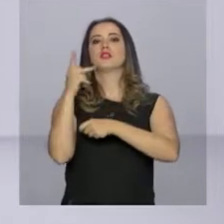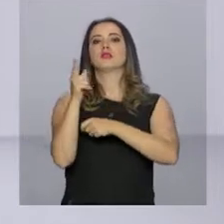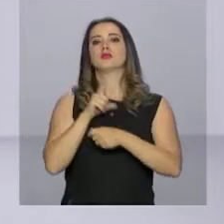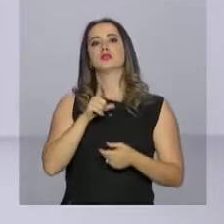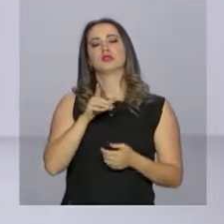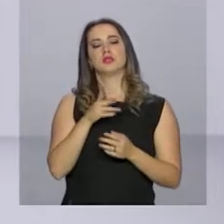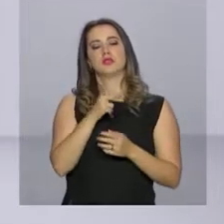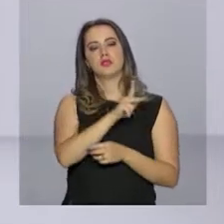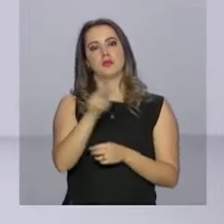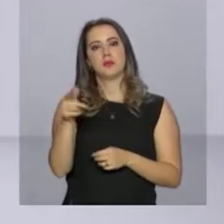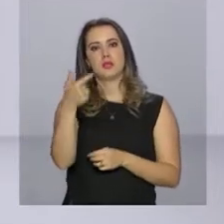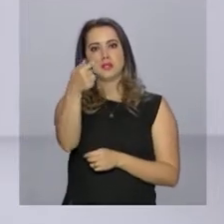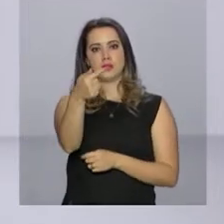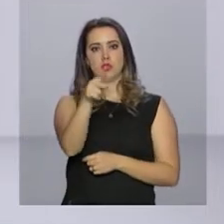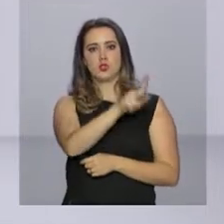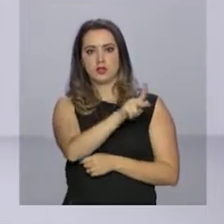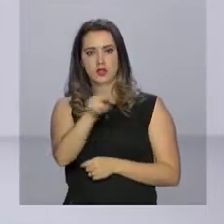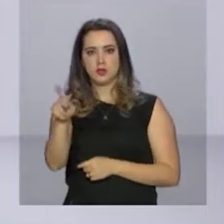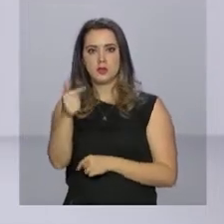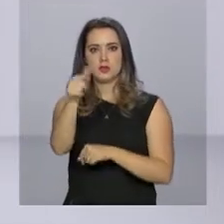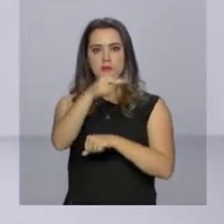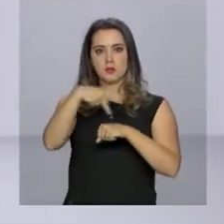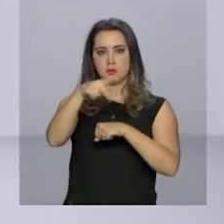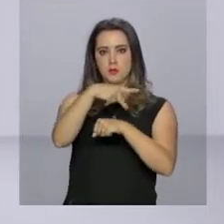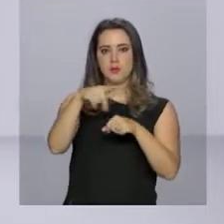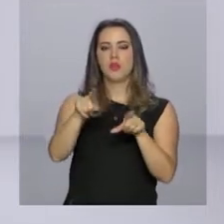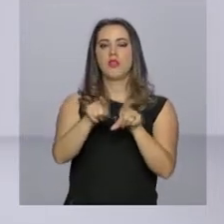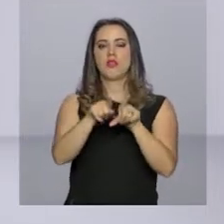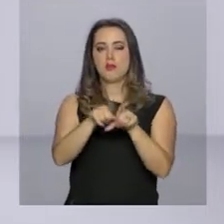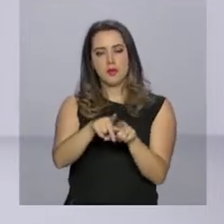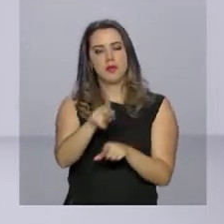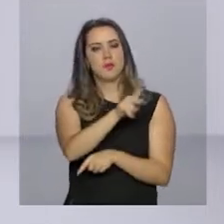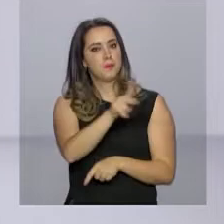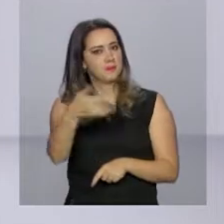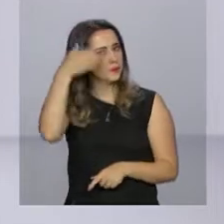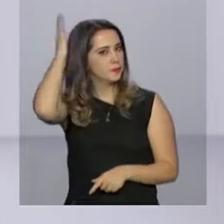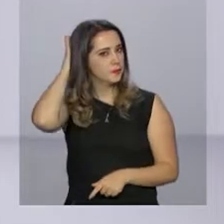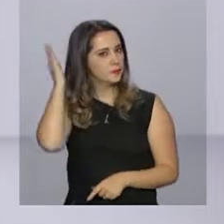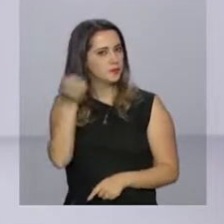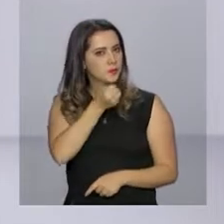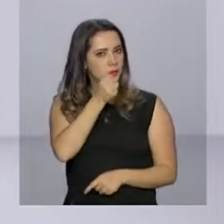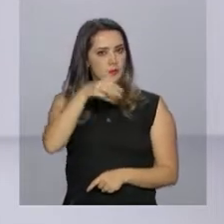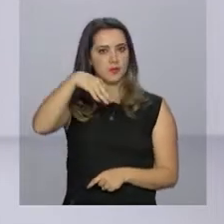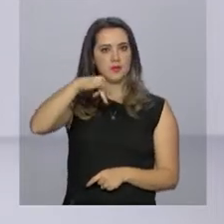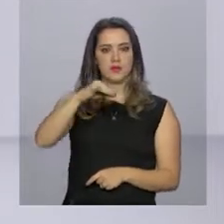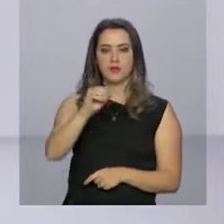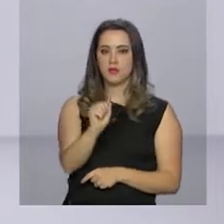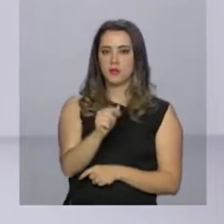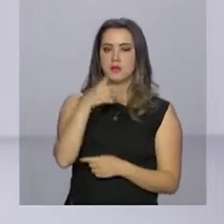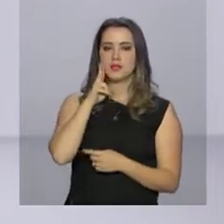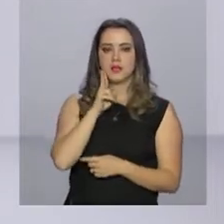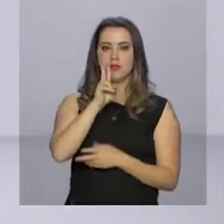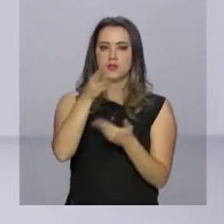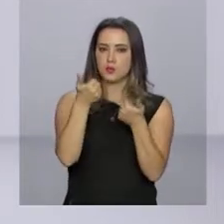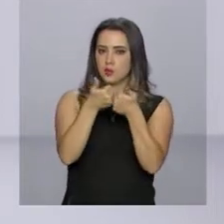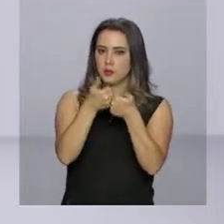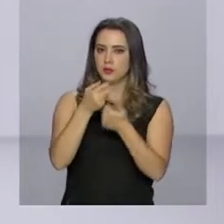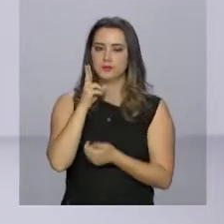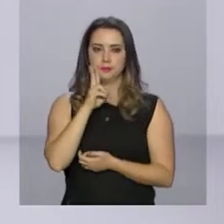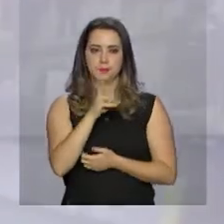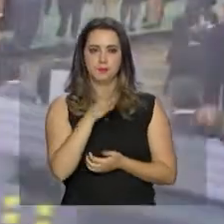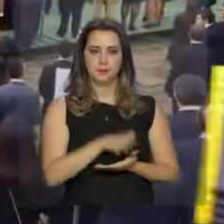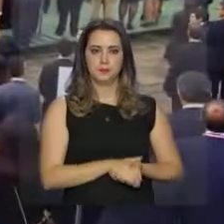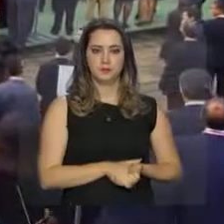com a presença de sete chefes de Estado, entre eles o presidente Michel Temer. A repórter Márcia Fernandes acompanhou.